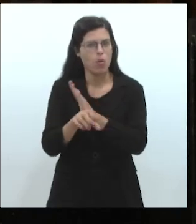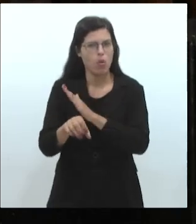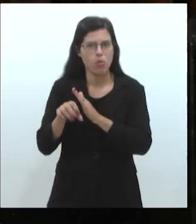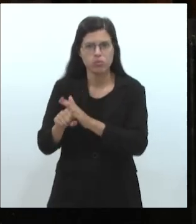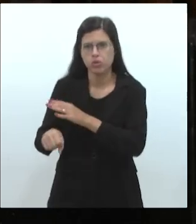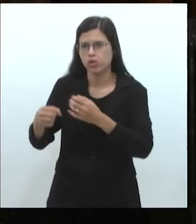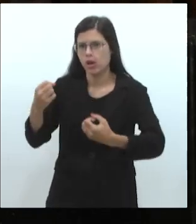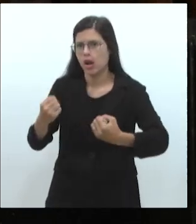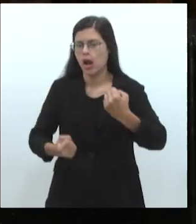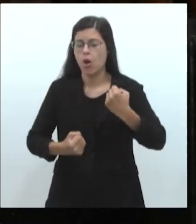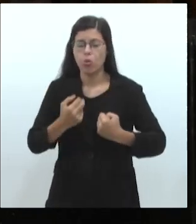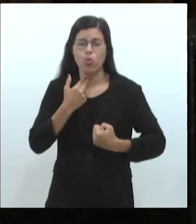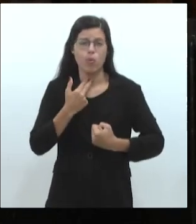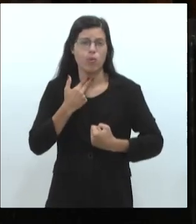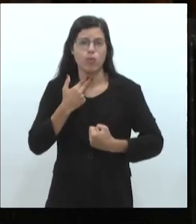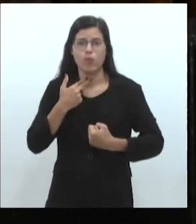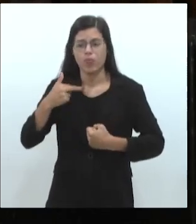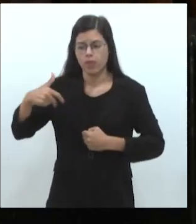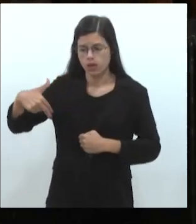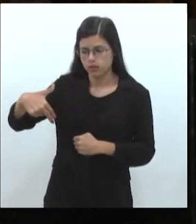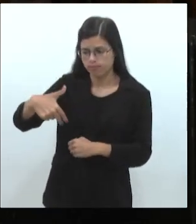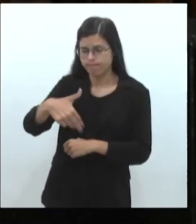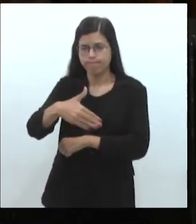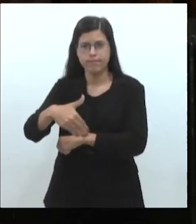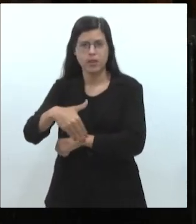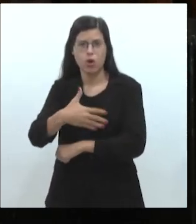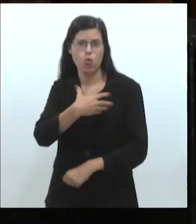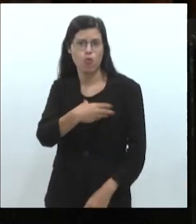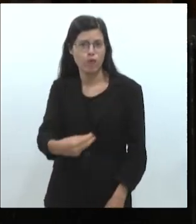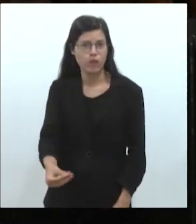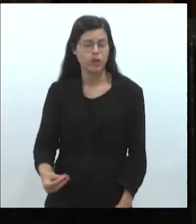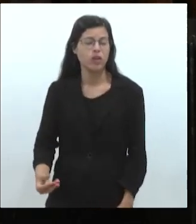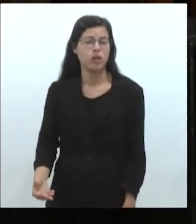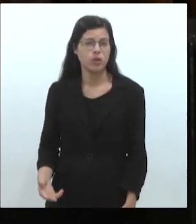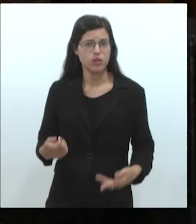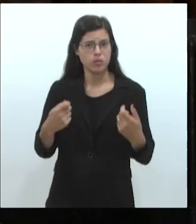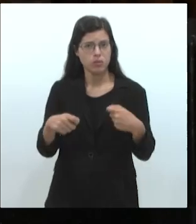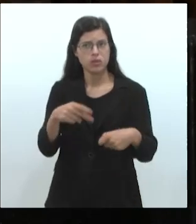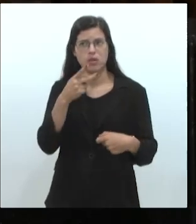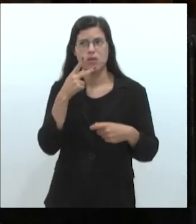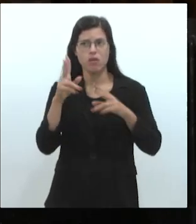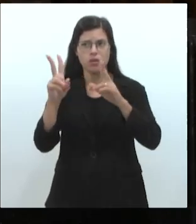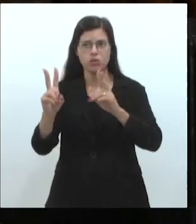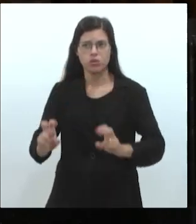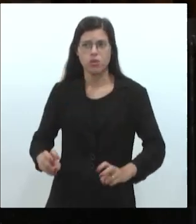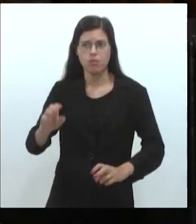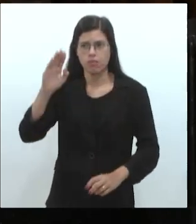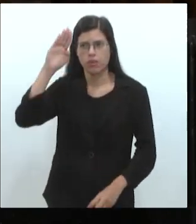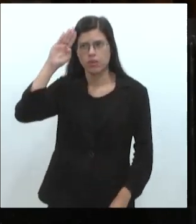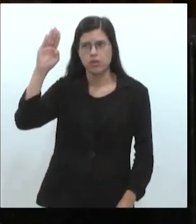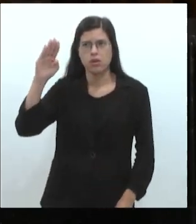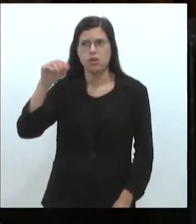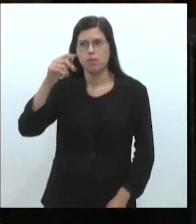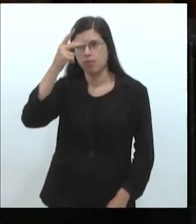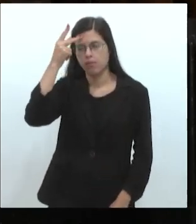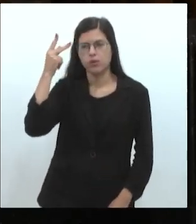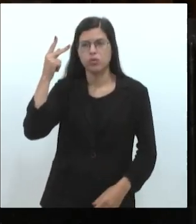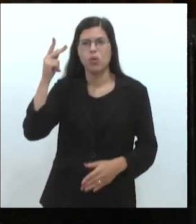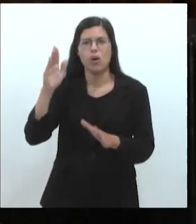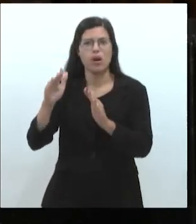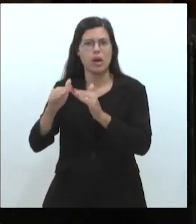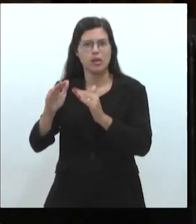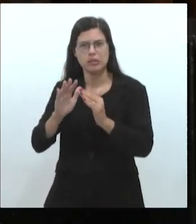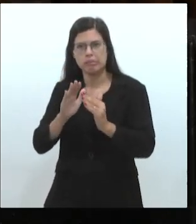na rua com seu filho. É sobre isso que a gente tem que tratar. E principalmente para o morador de comunidade, para o morador